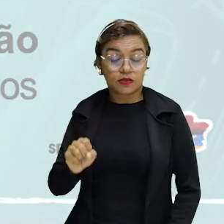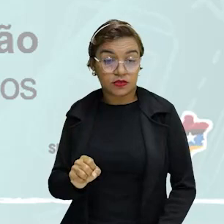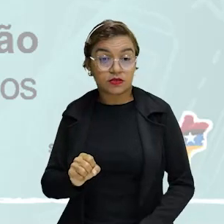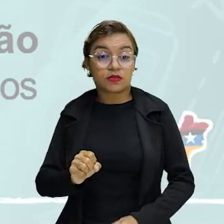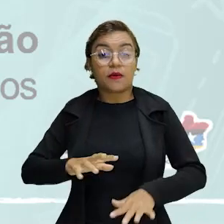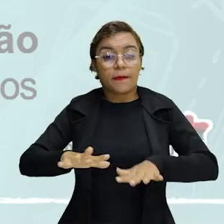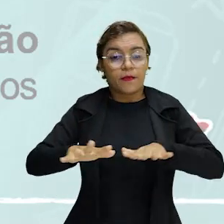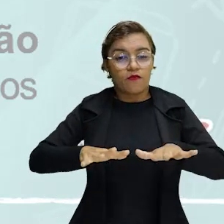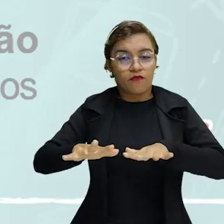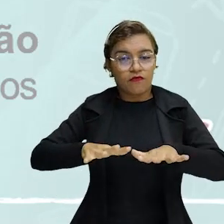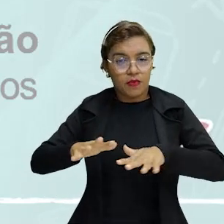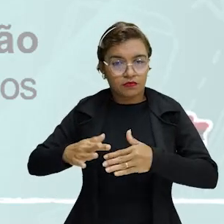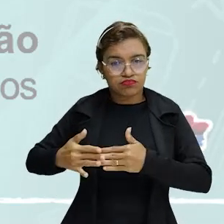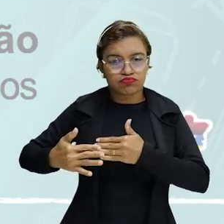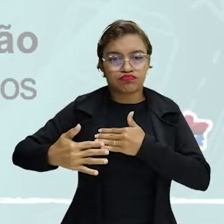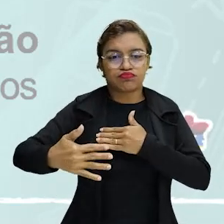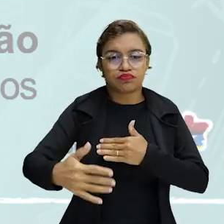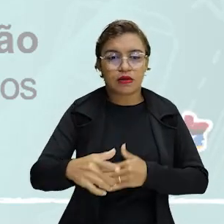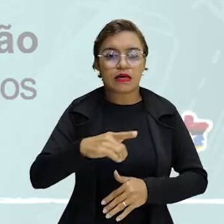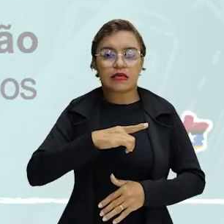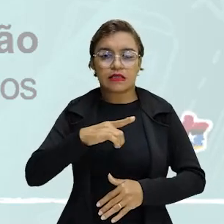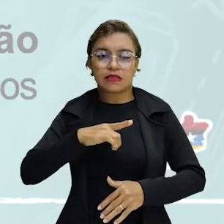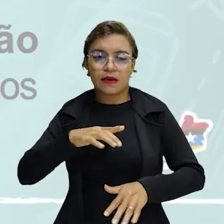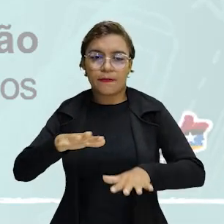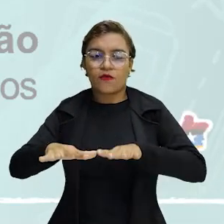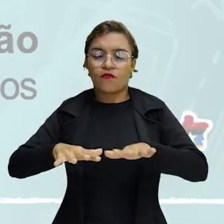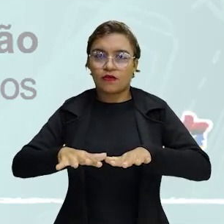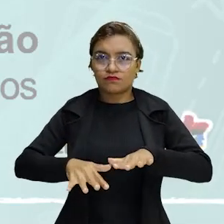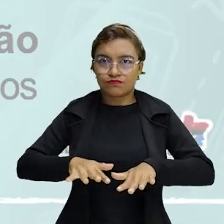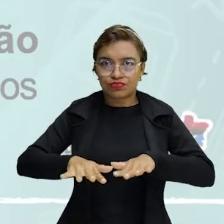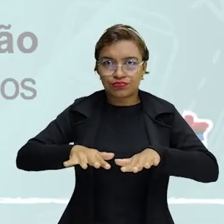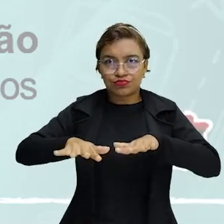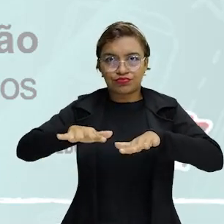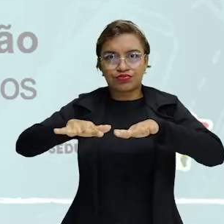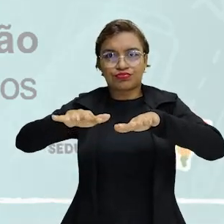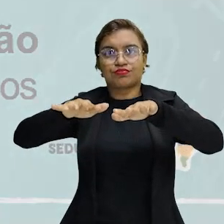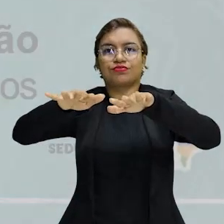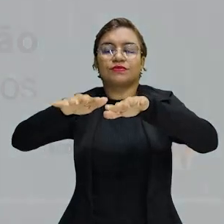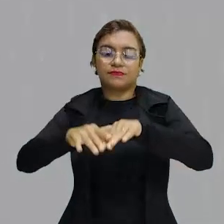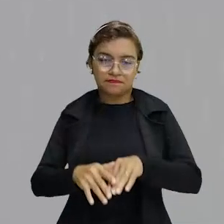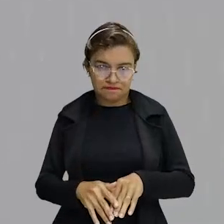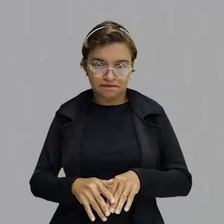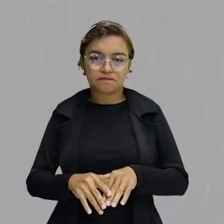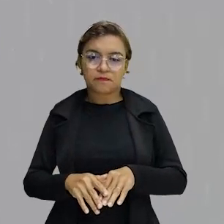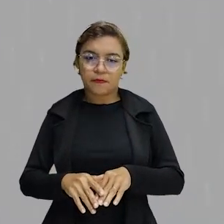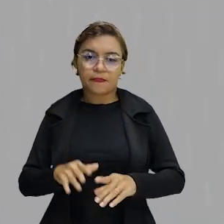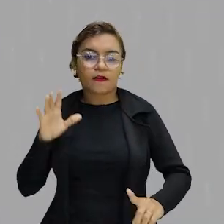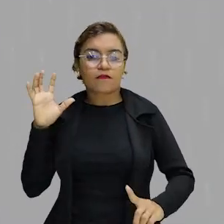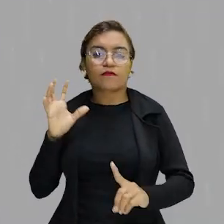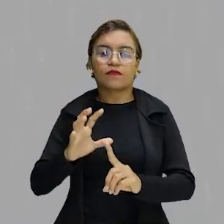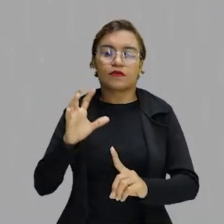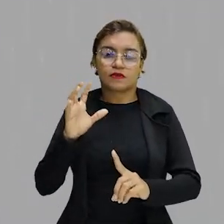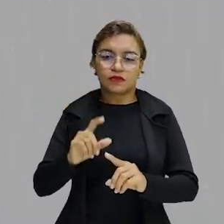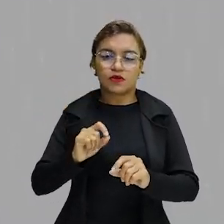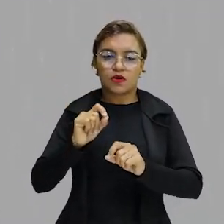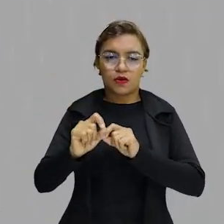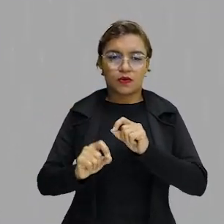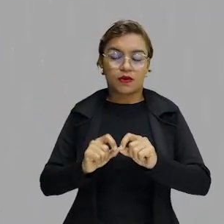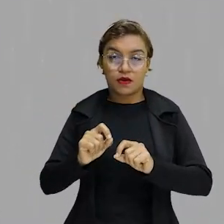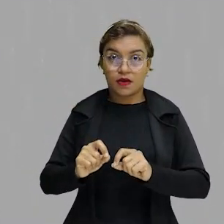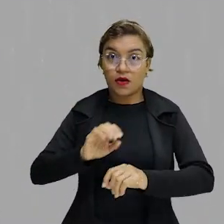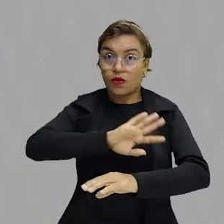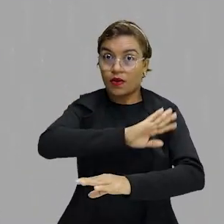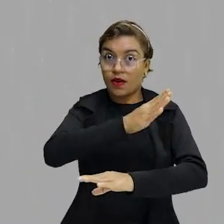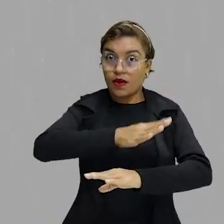longa duração, com a ocorrência de movimentos verticais, tá certo? Provoca o soerguimento, ou seja, quando o relevo ele